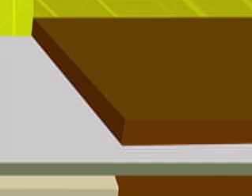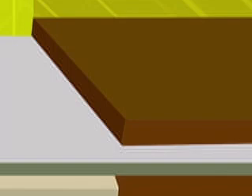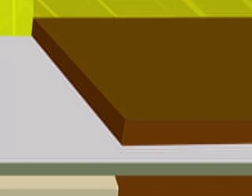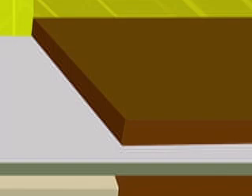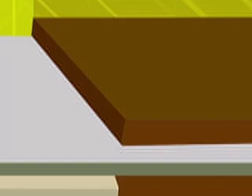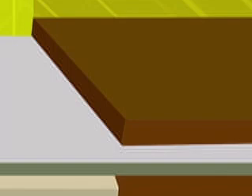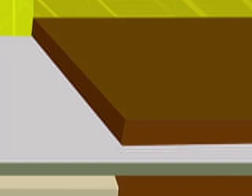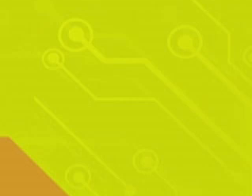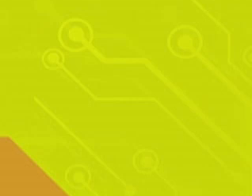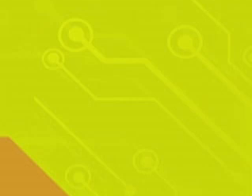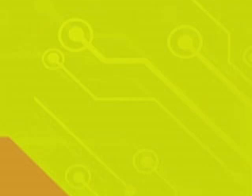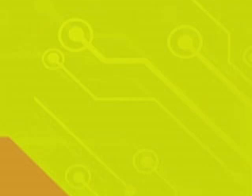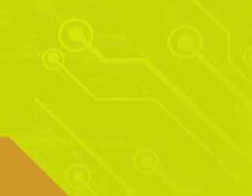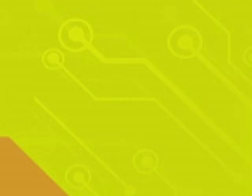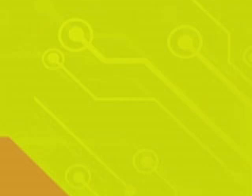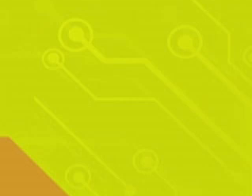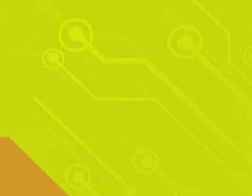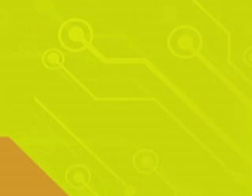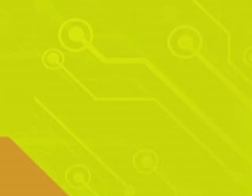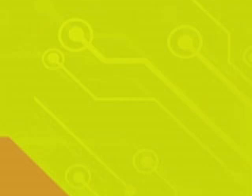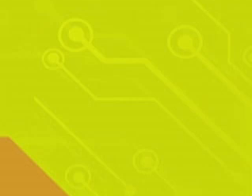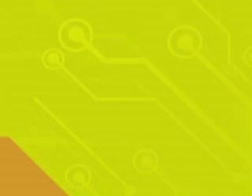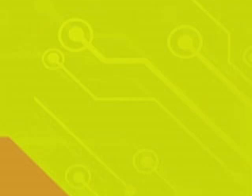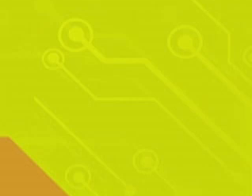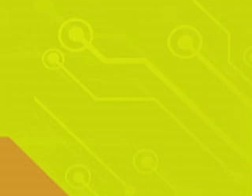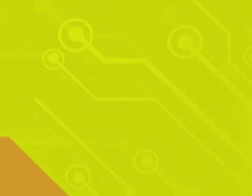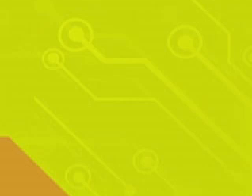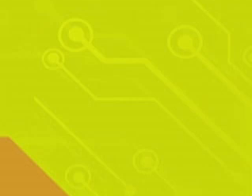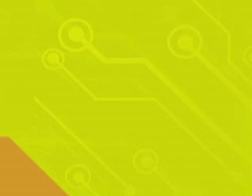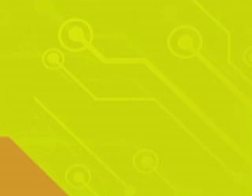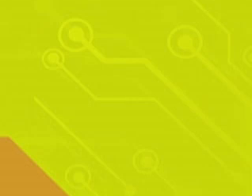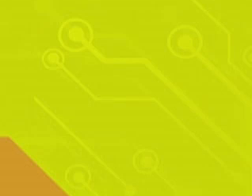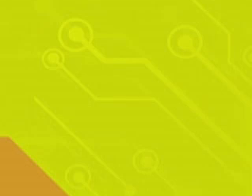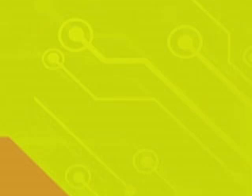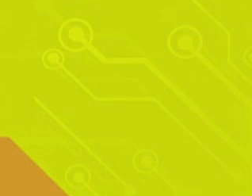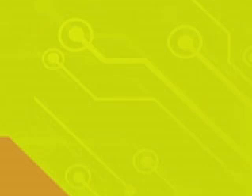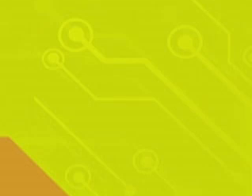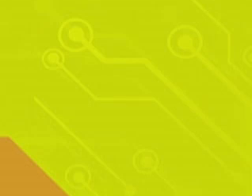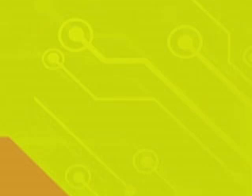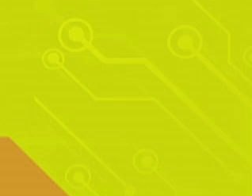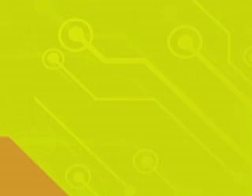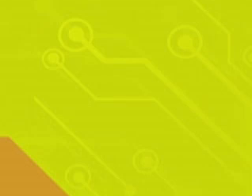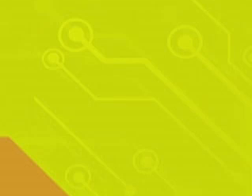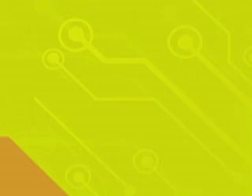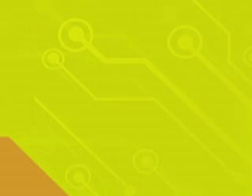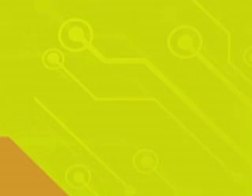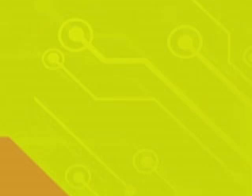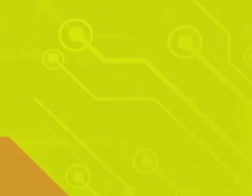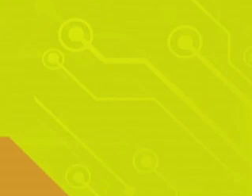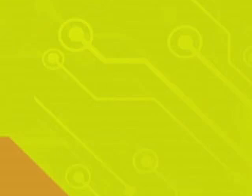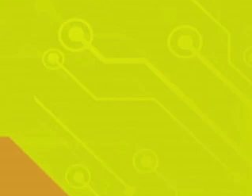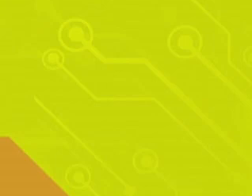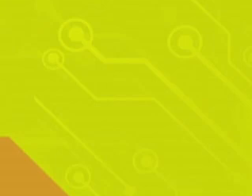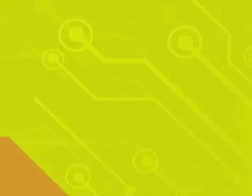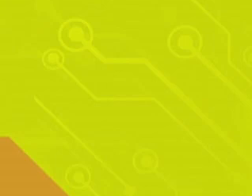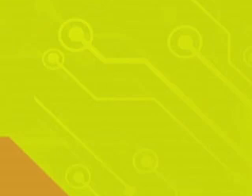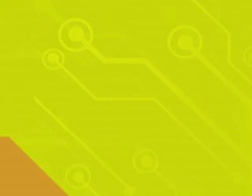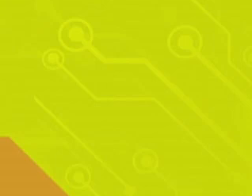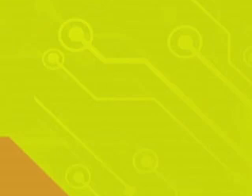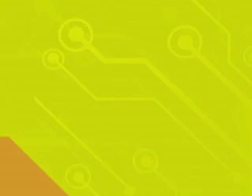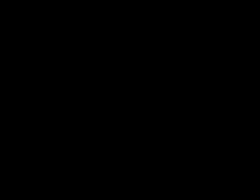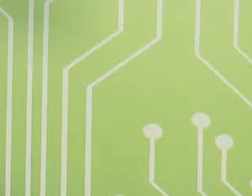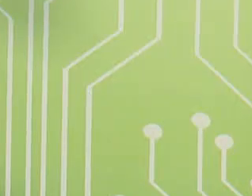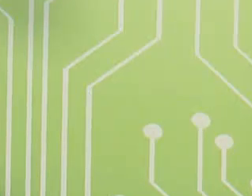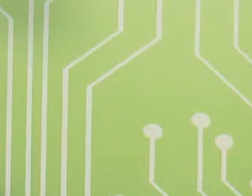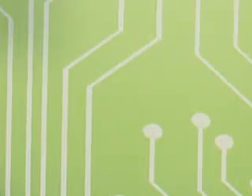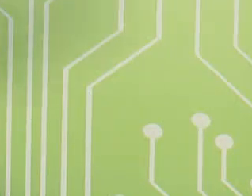ambiental e social. Anotem as dúvidas e enviem as perguntas no chat, que daqui a pouquinho a gente está de volta para falar com